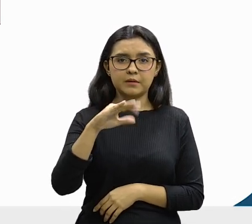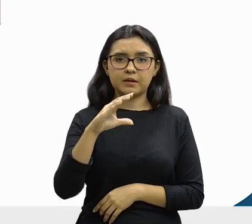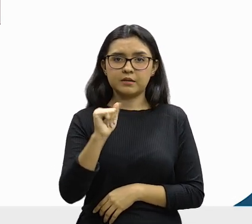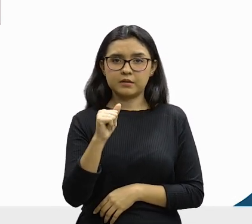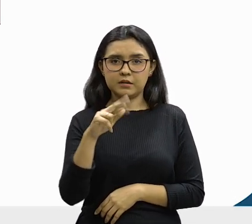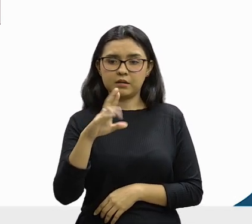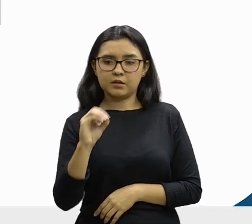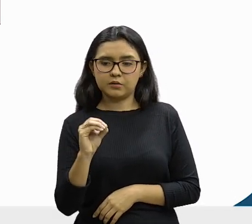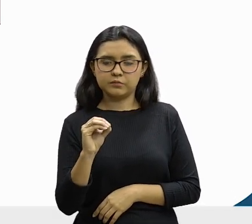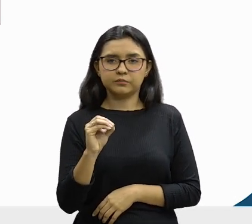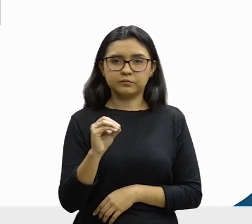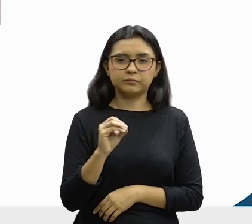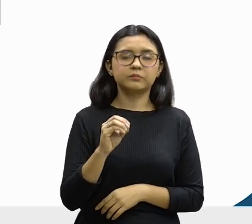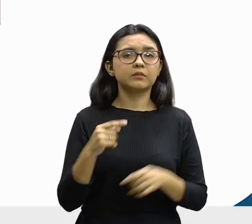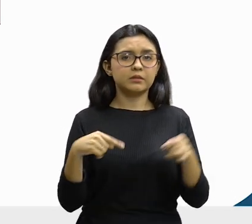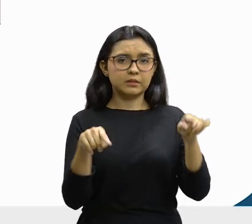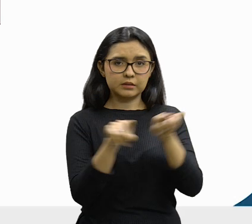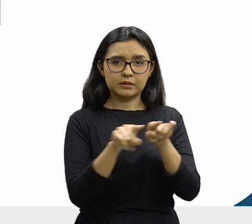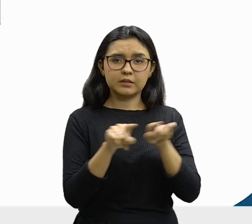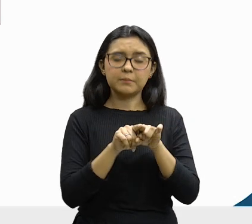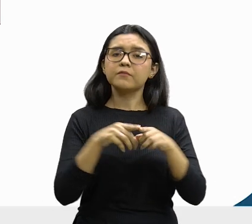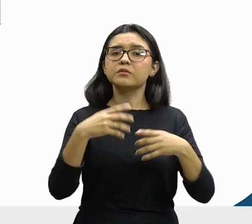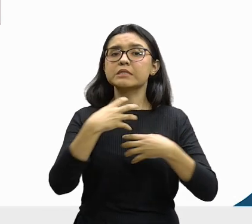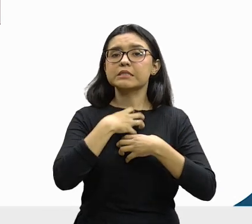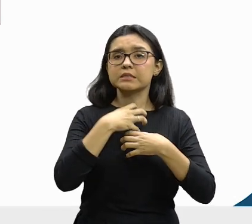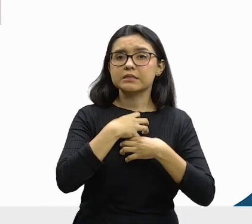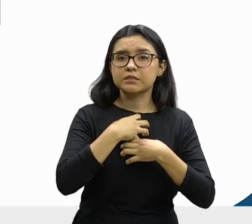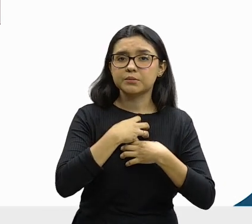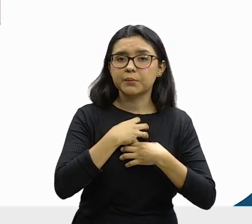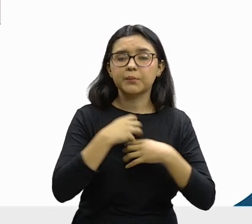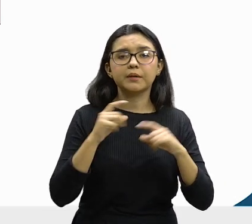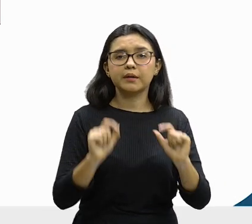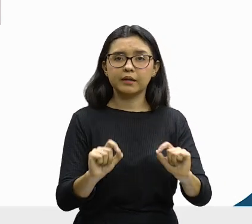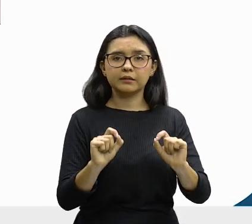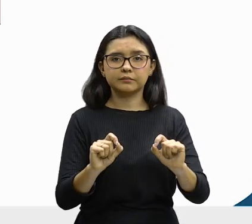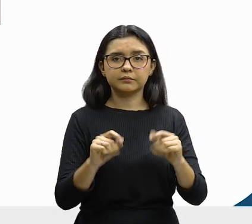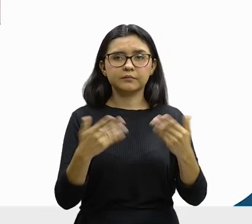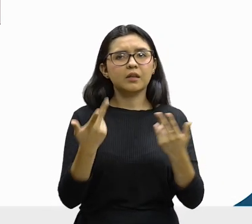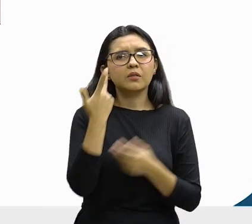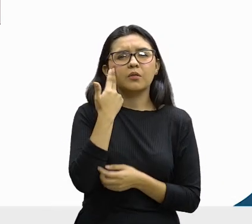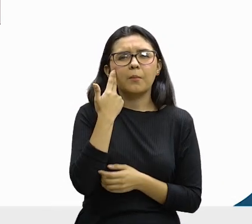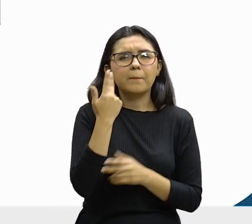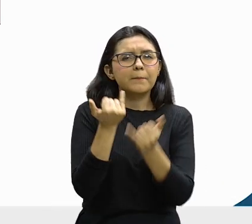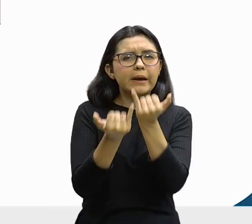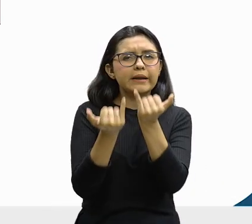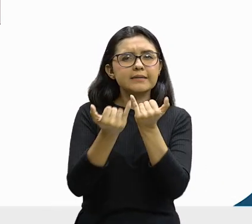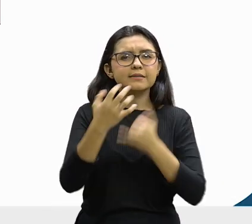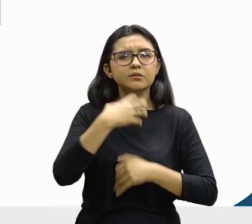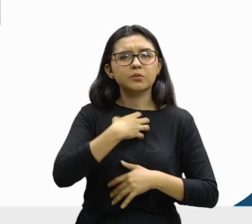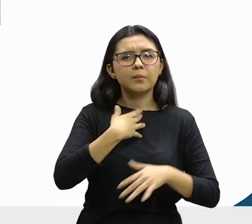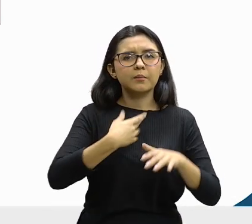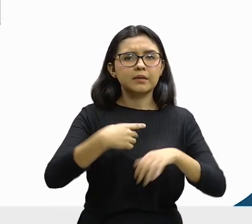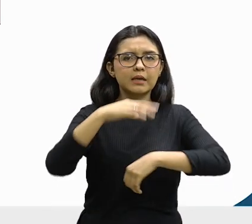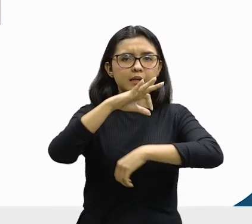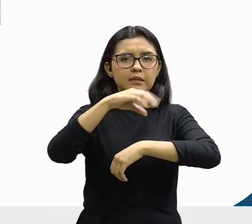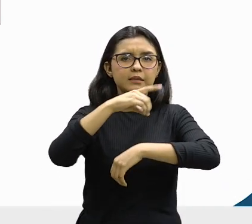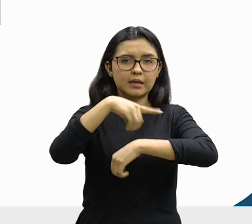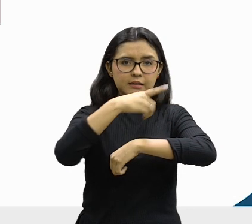Oropuche, eles também vão dar sintomas mais comuns à dengue, só que em